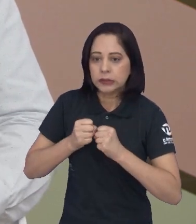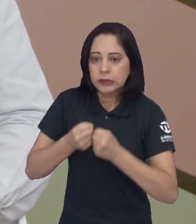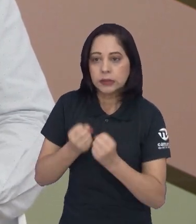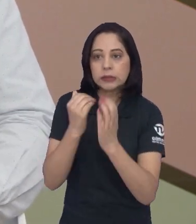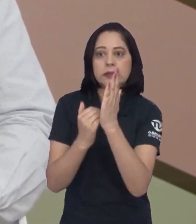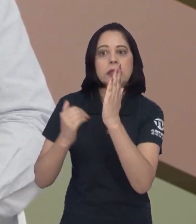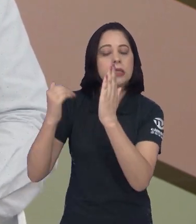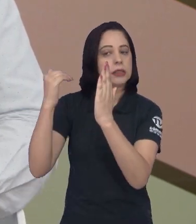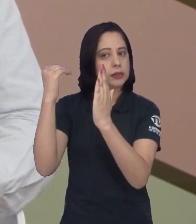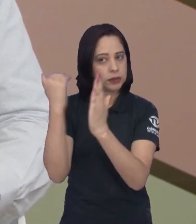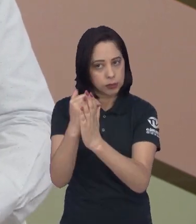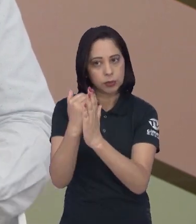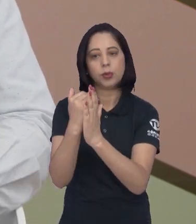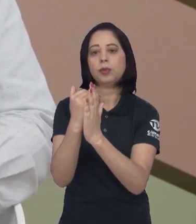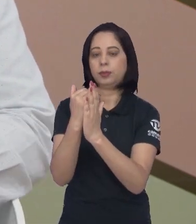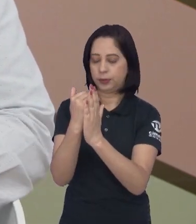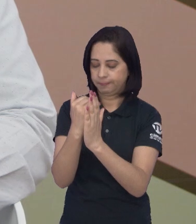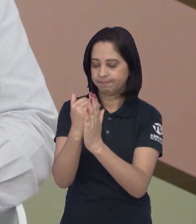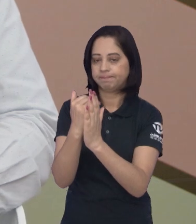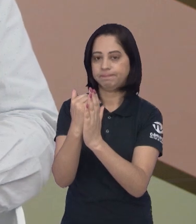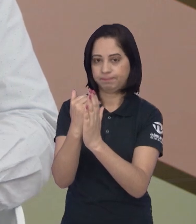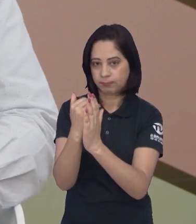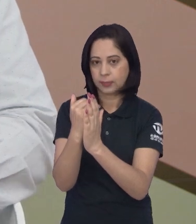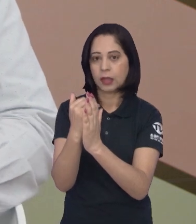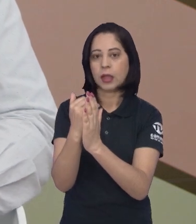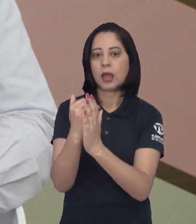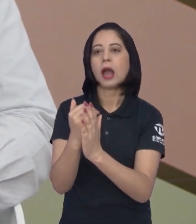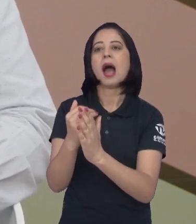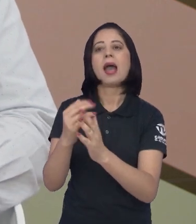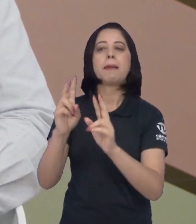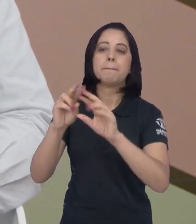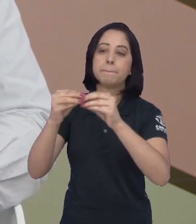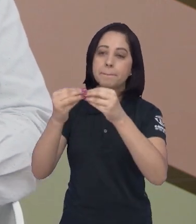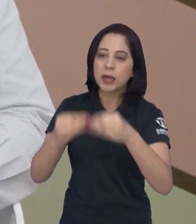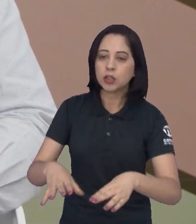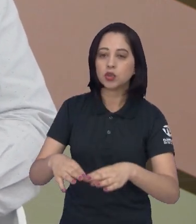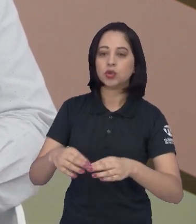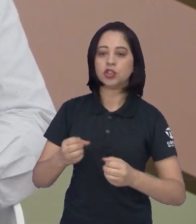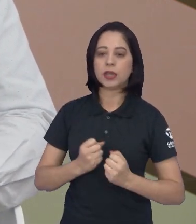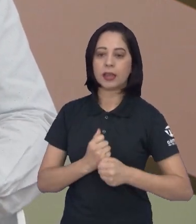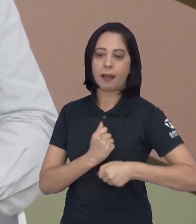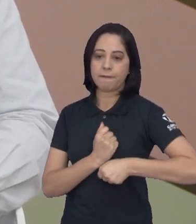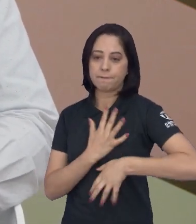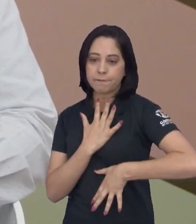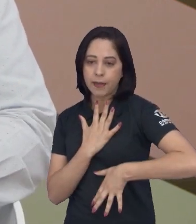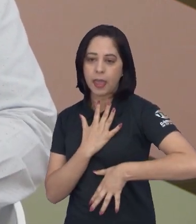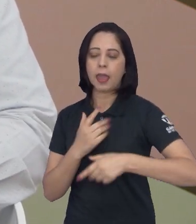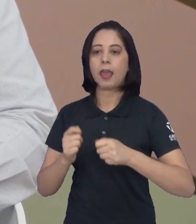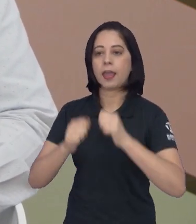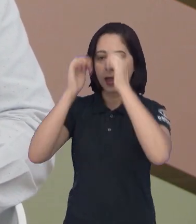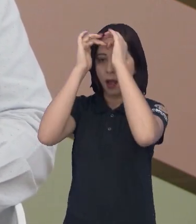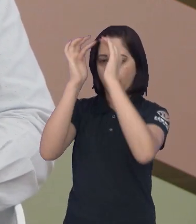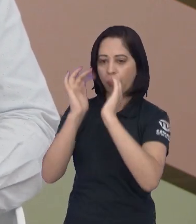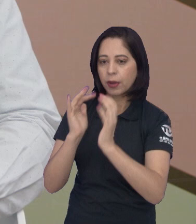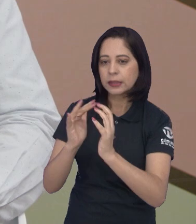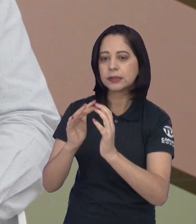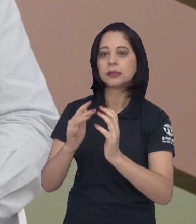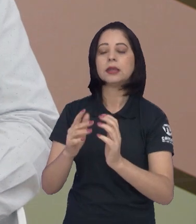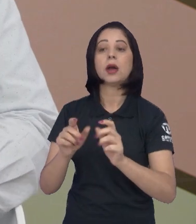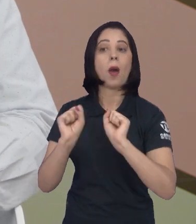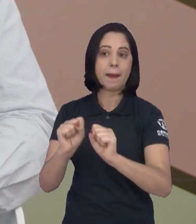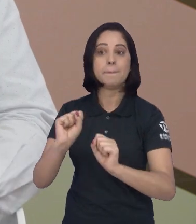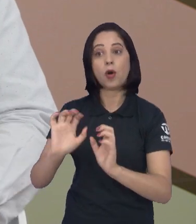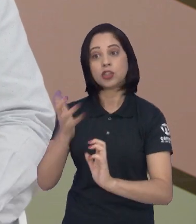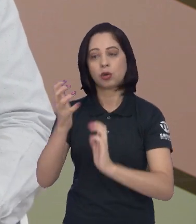anos isso acaba desgastando rins artéria cérebro coração e aí leva aos quadros de infarto de